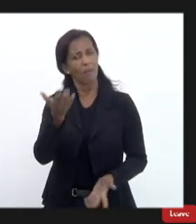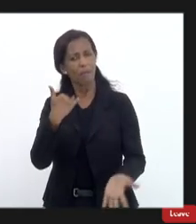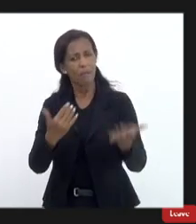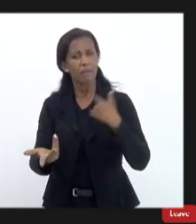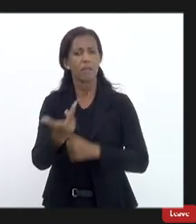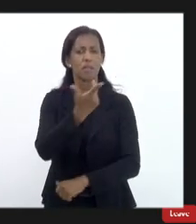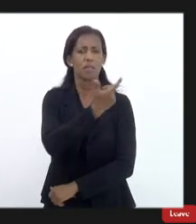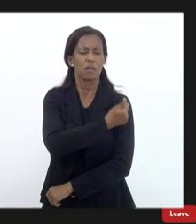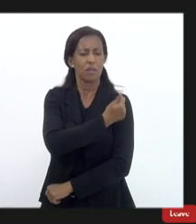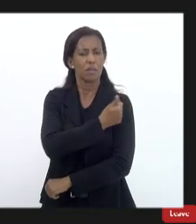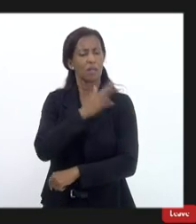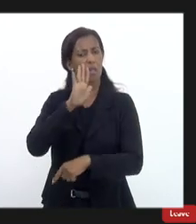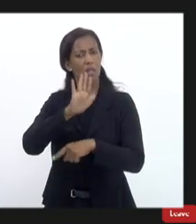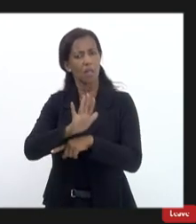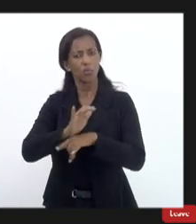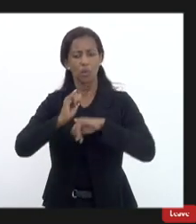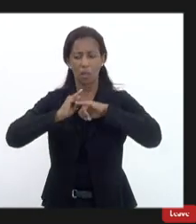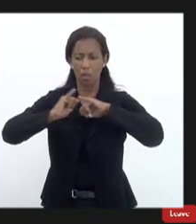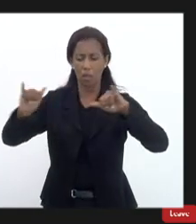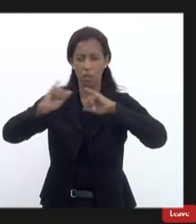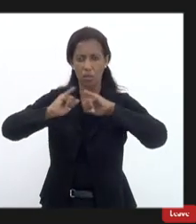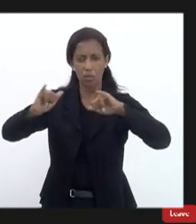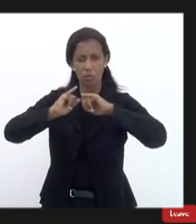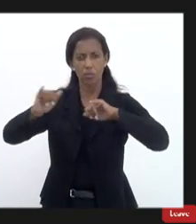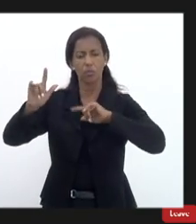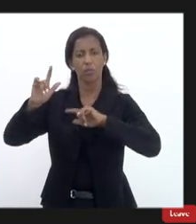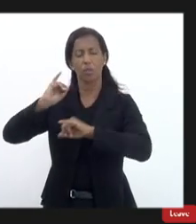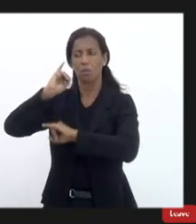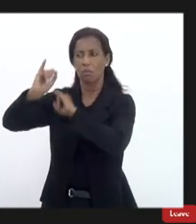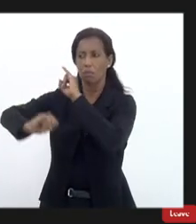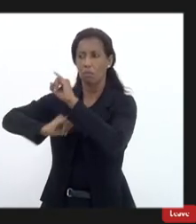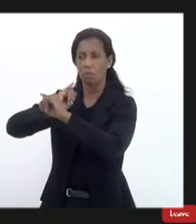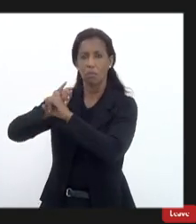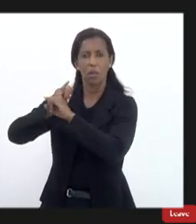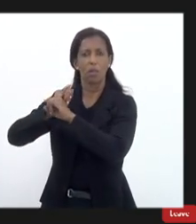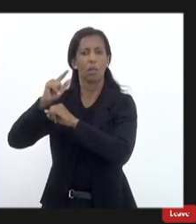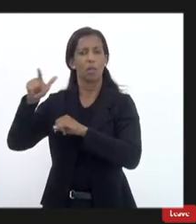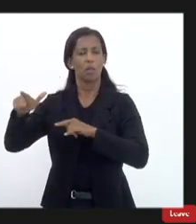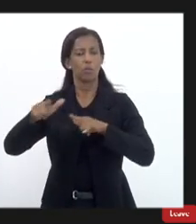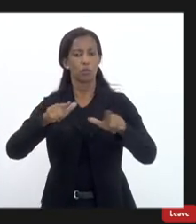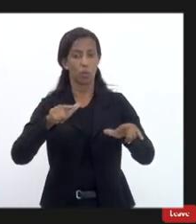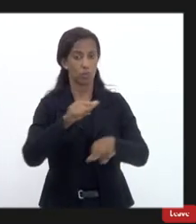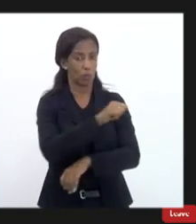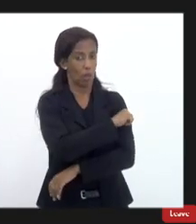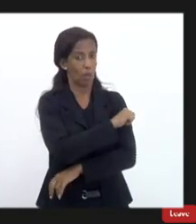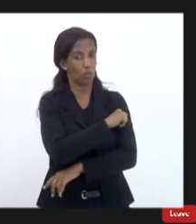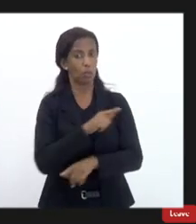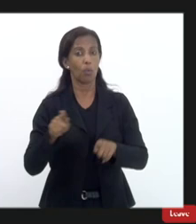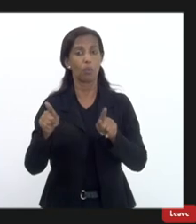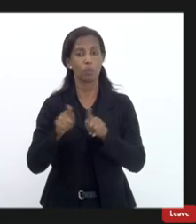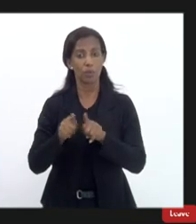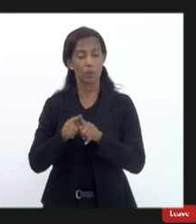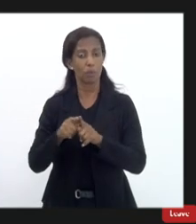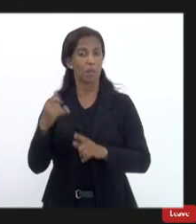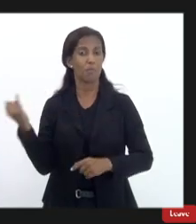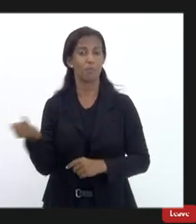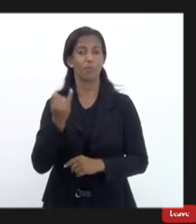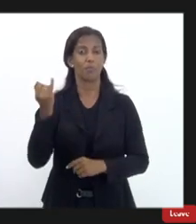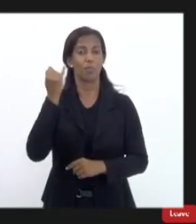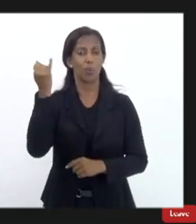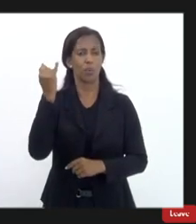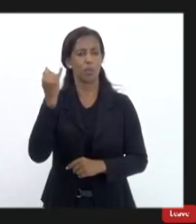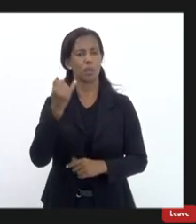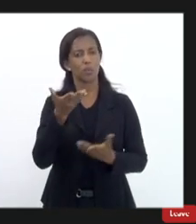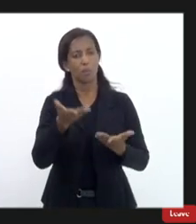nessa campanha, né, na divulgação das nossas redes, na divulgação dos nossos estudantes, quanto a essa campanha de vacinação que possa ser puxada